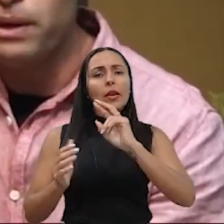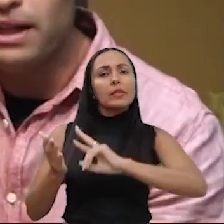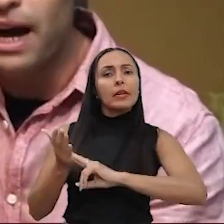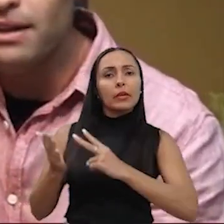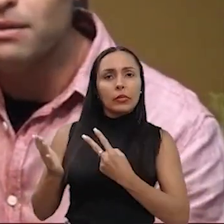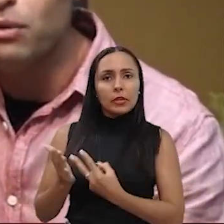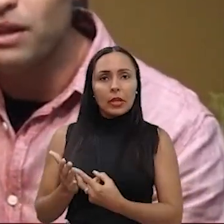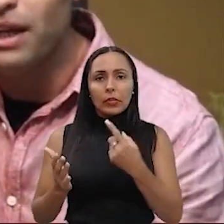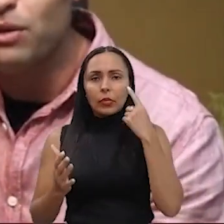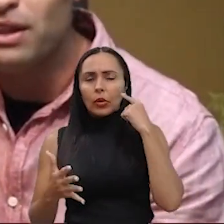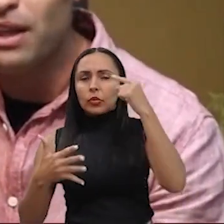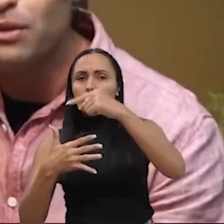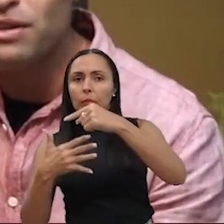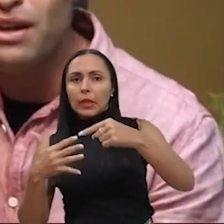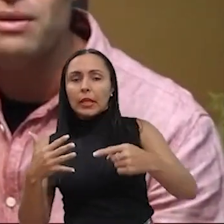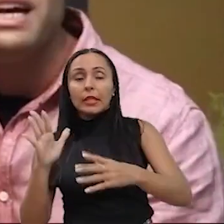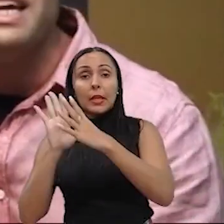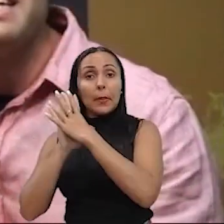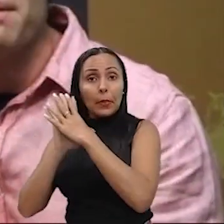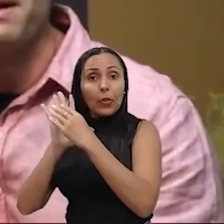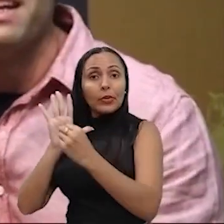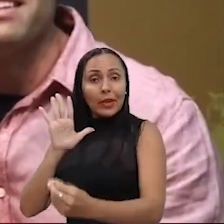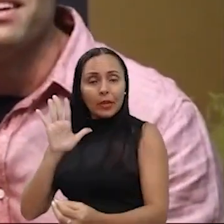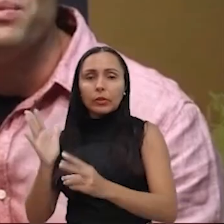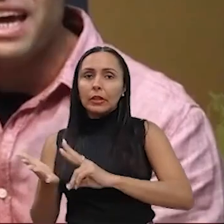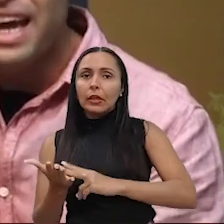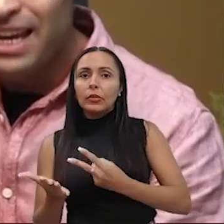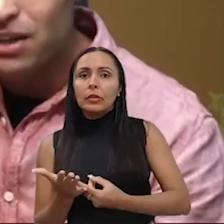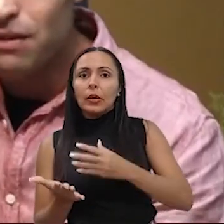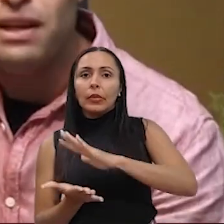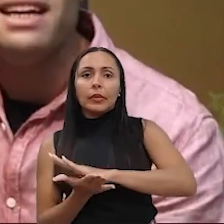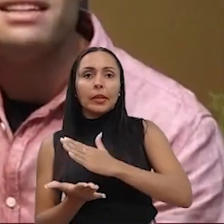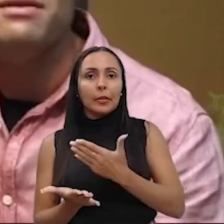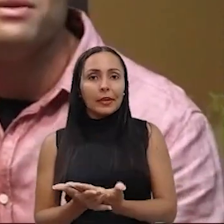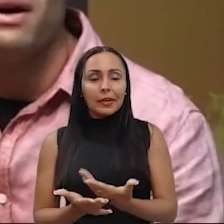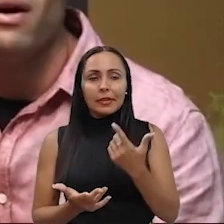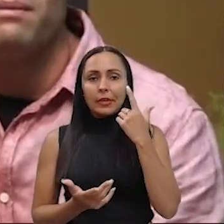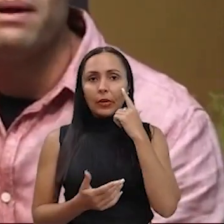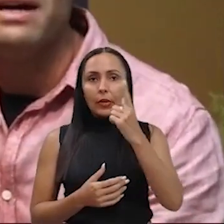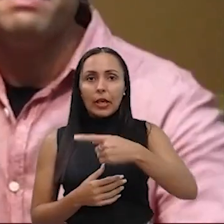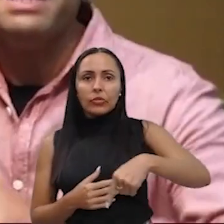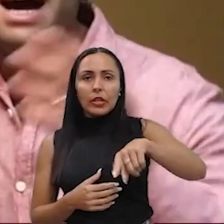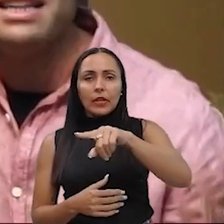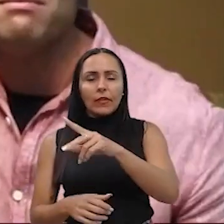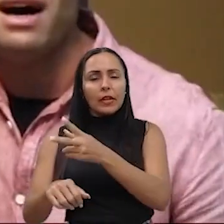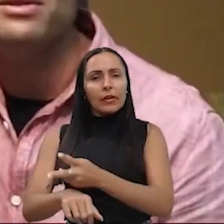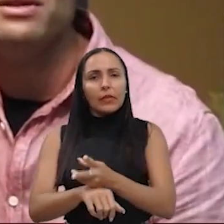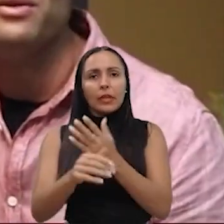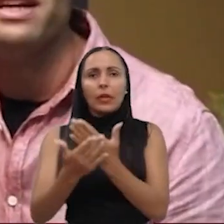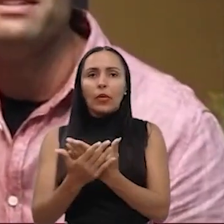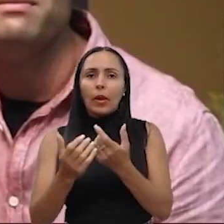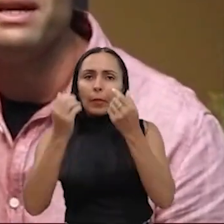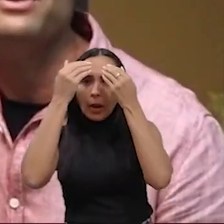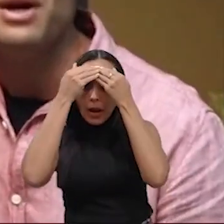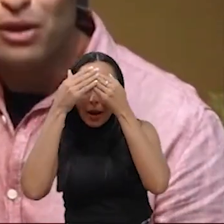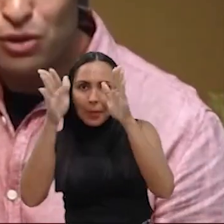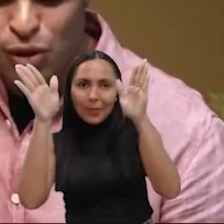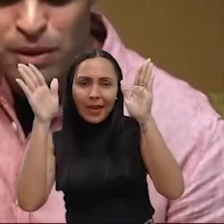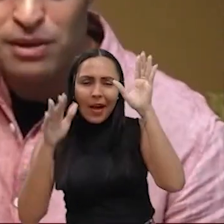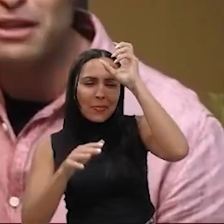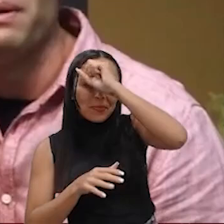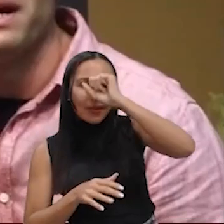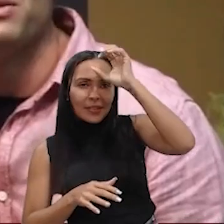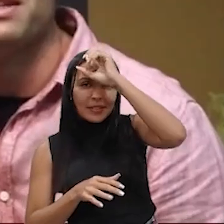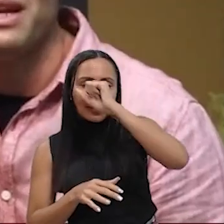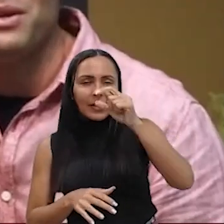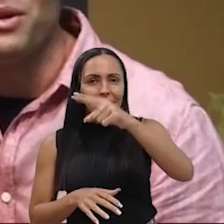suas propriedades e modelos de tradução e interpretação. E a gente vem nessa videoaula para ampliar ainda mais o seu conhecimento